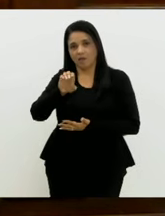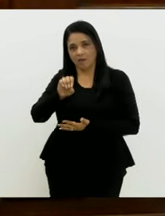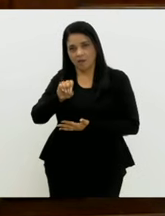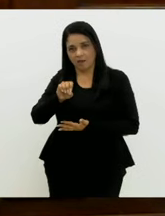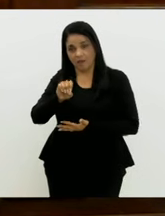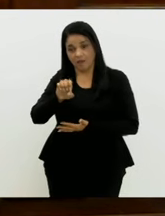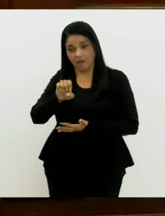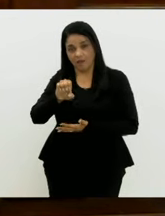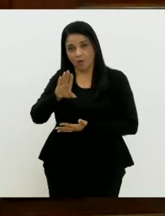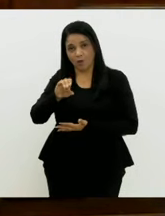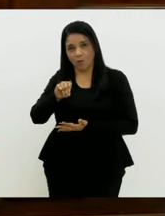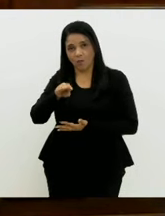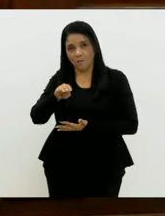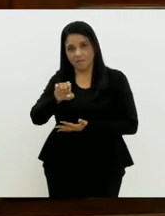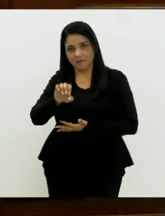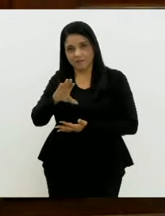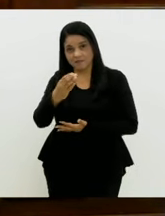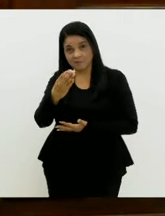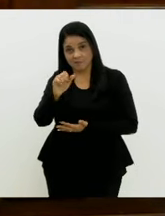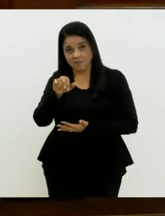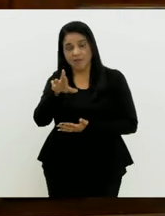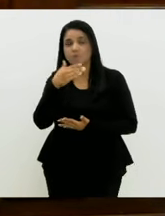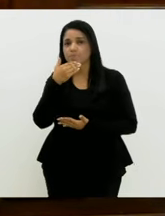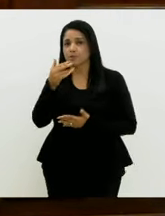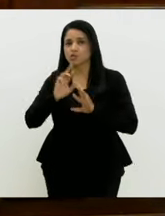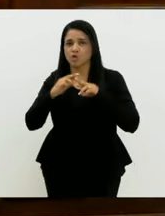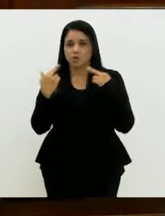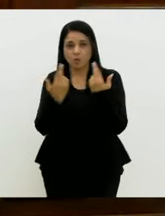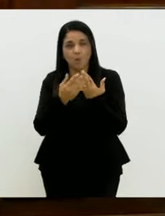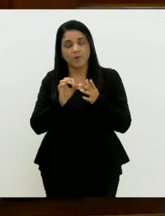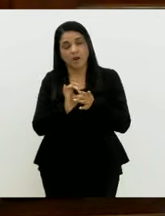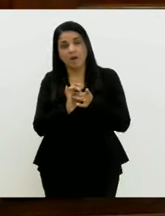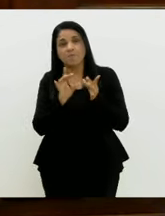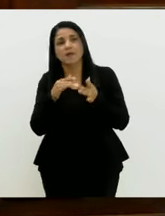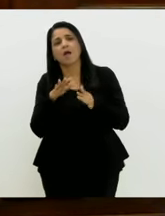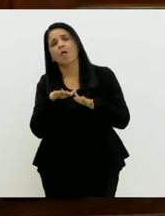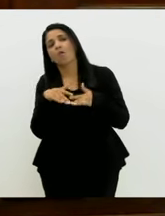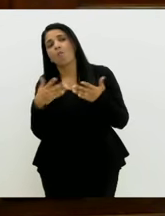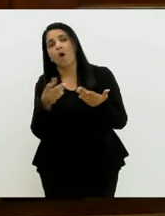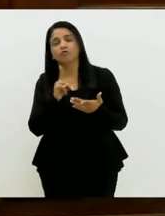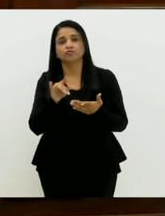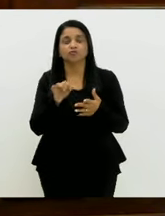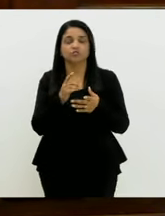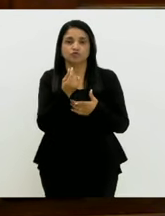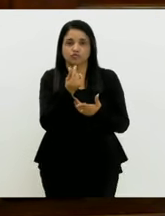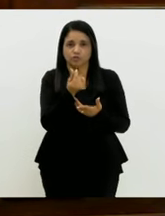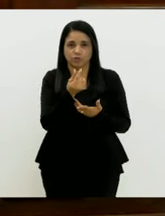ela uma reunião para saber quando vai ser liberado esse dinheiro para essas pessoas, são os 3 mil.